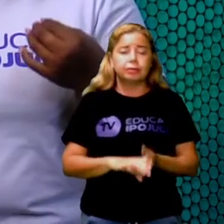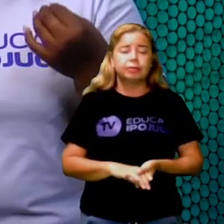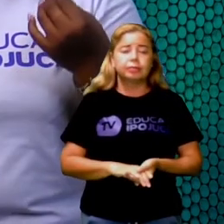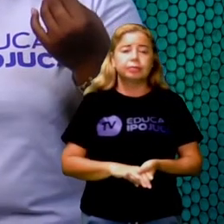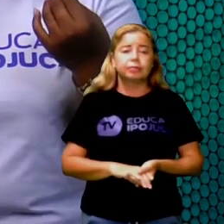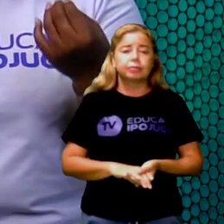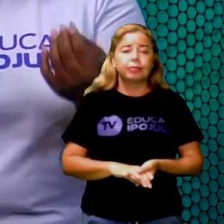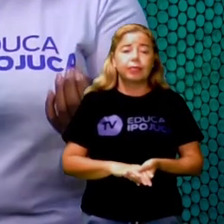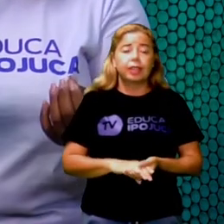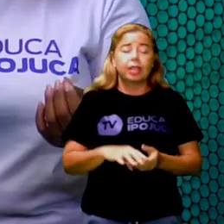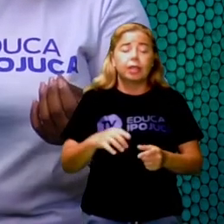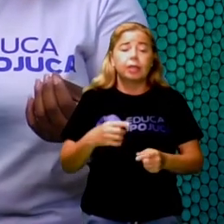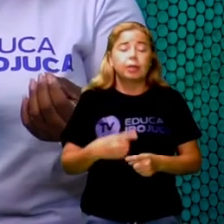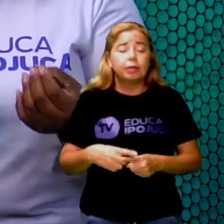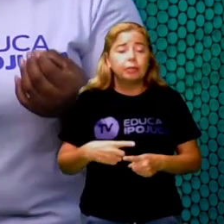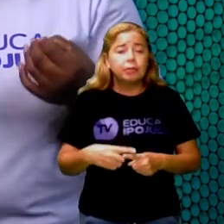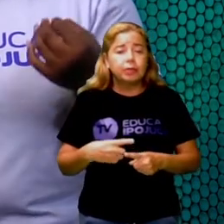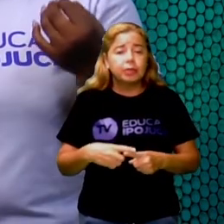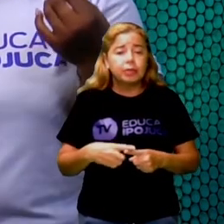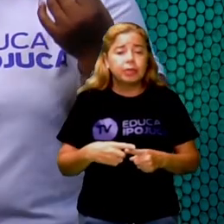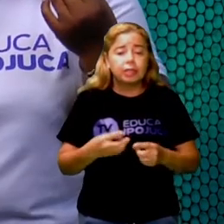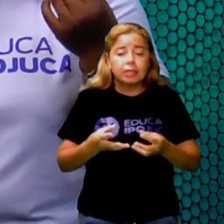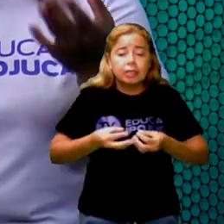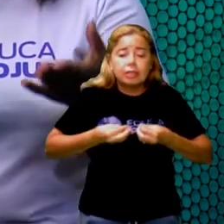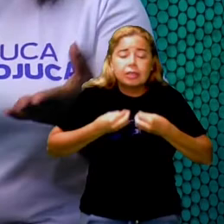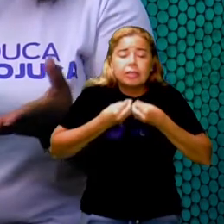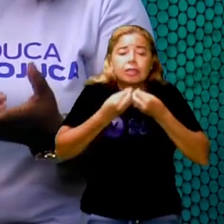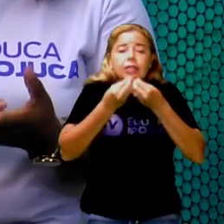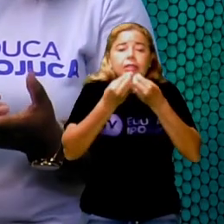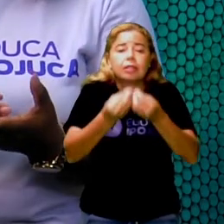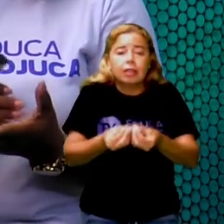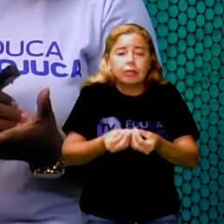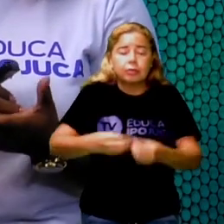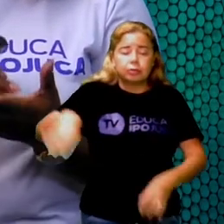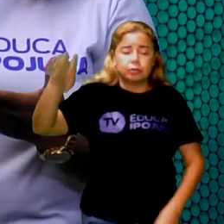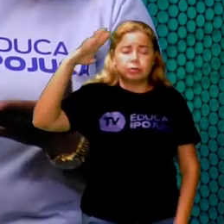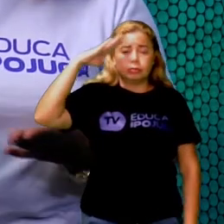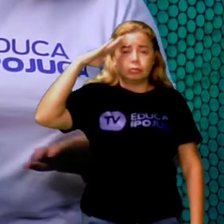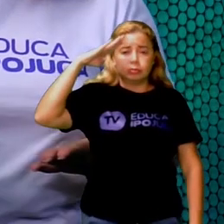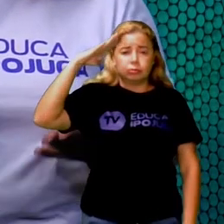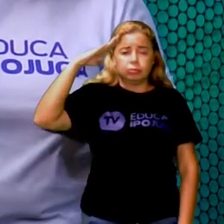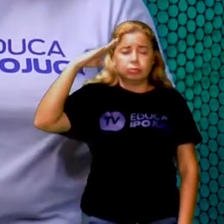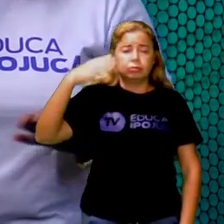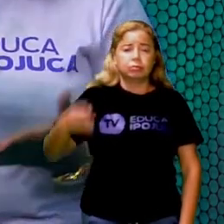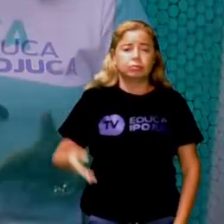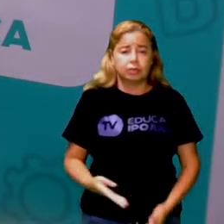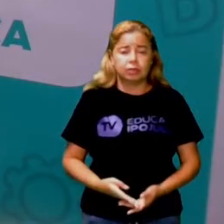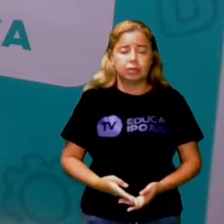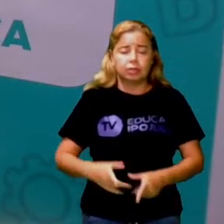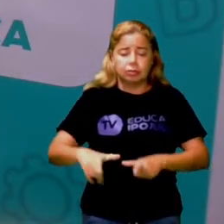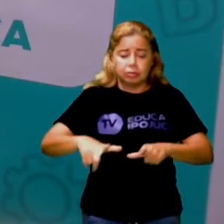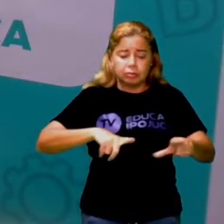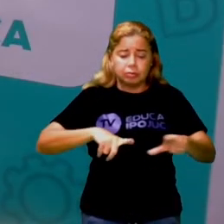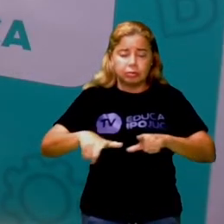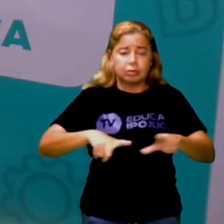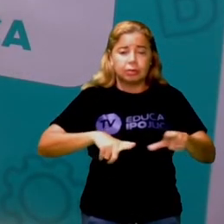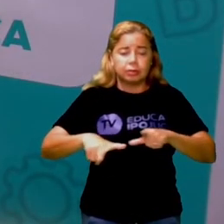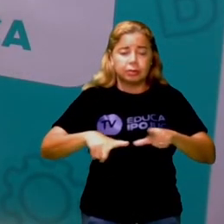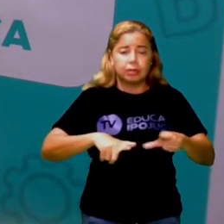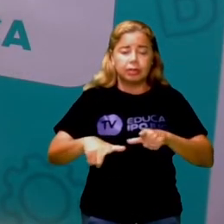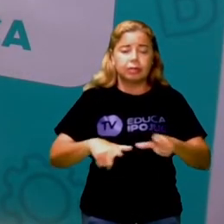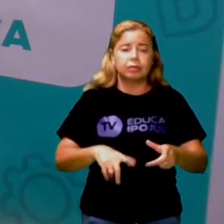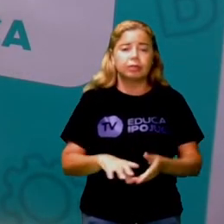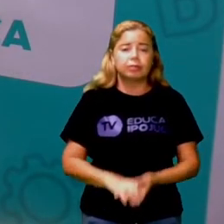fornecidos para os soldados que praticavam os seus trabalhos naquela